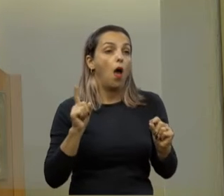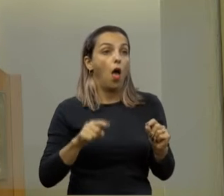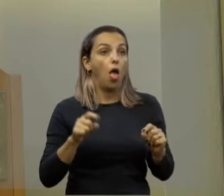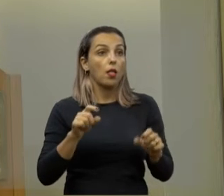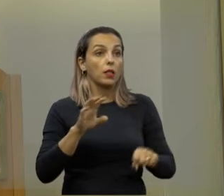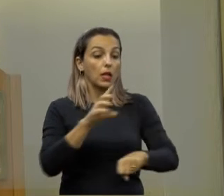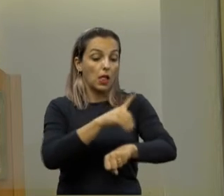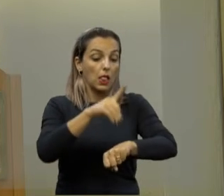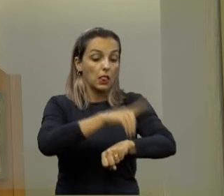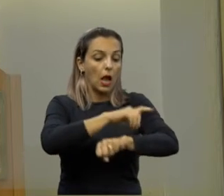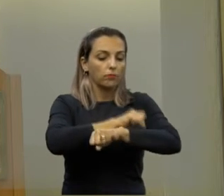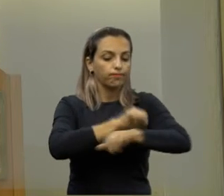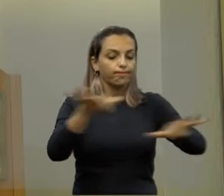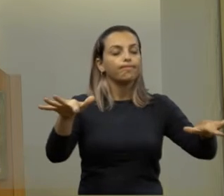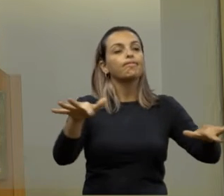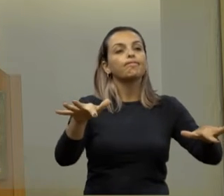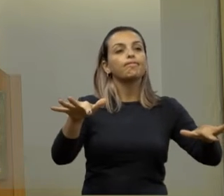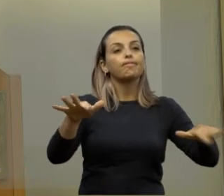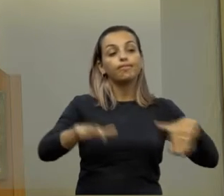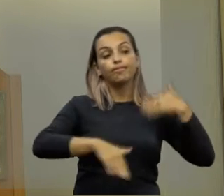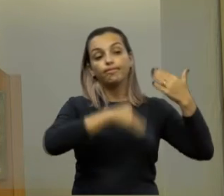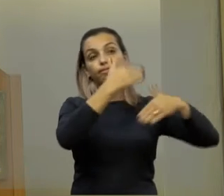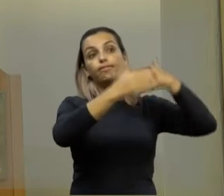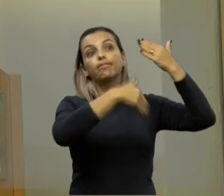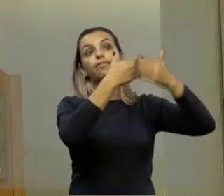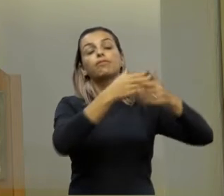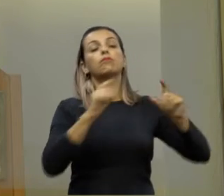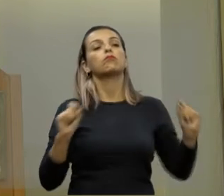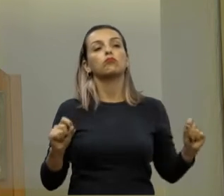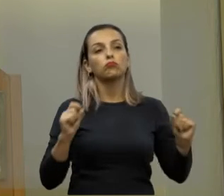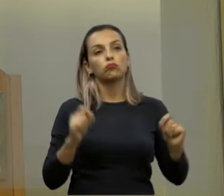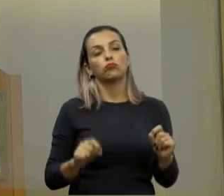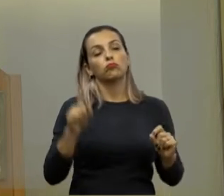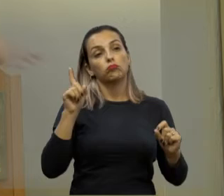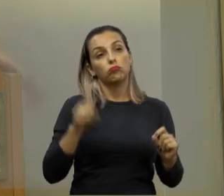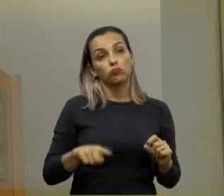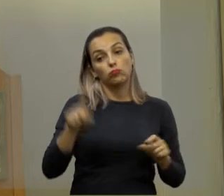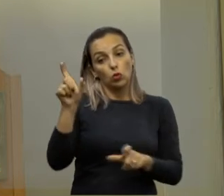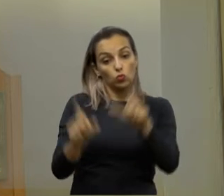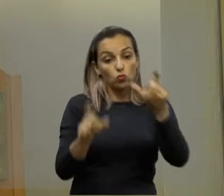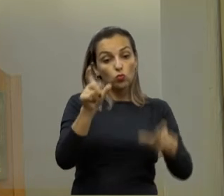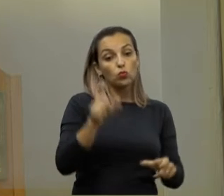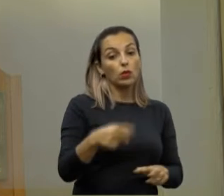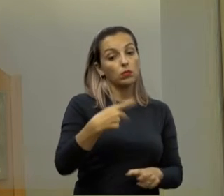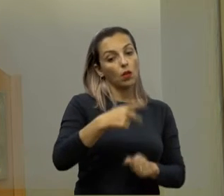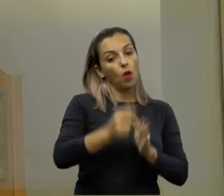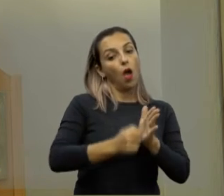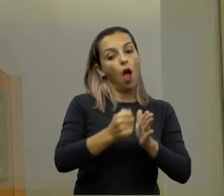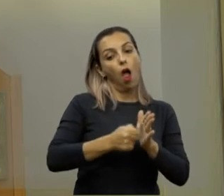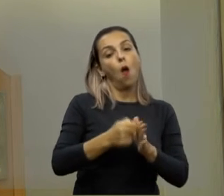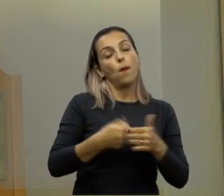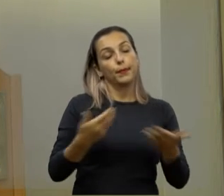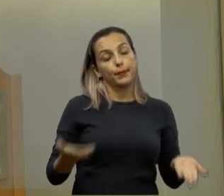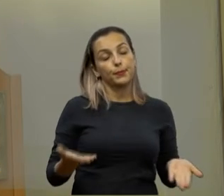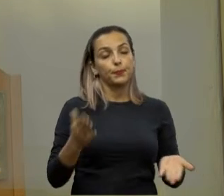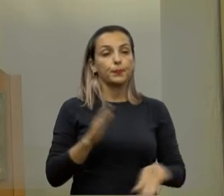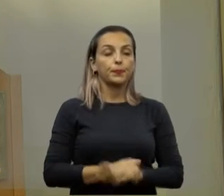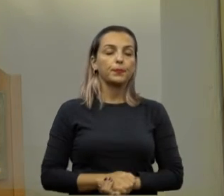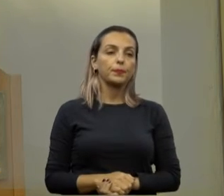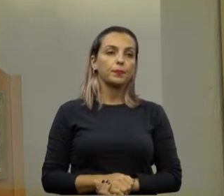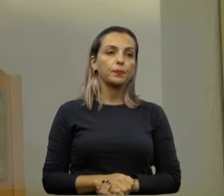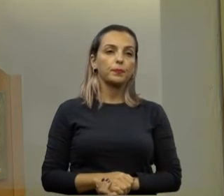essa epidemia de dengue escalando logo depois eu convide é o nosso cidadão aparece quem faz né